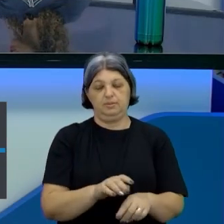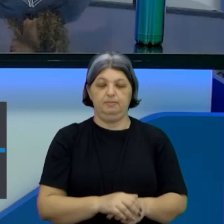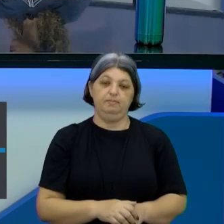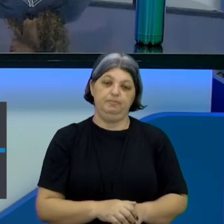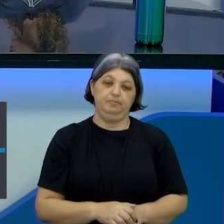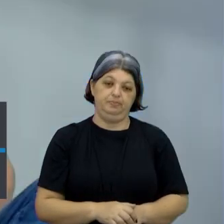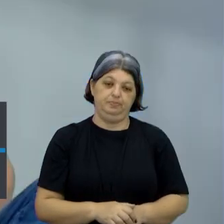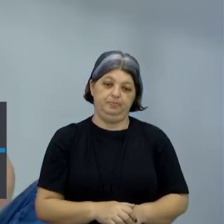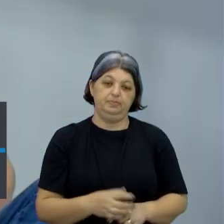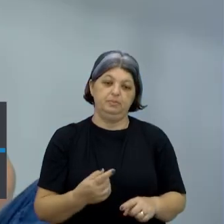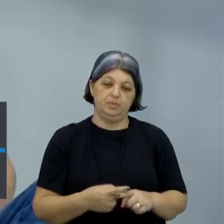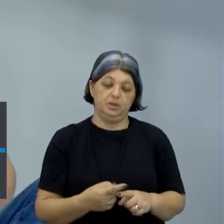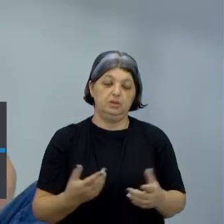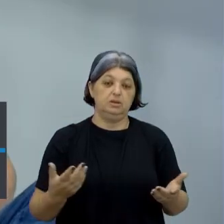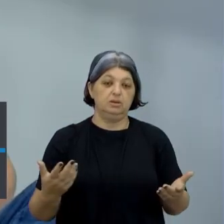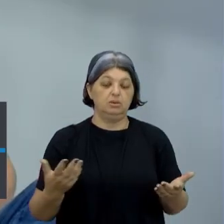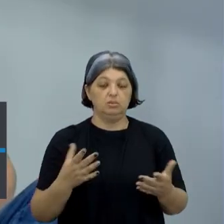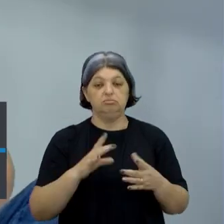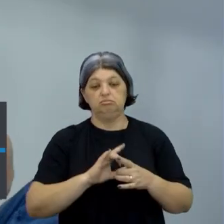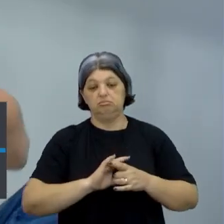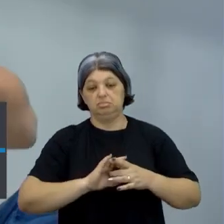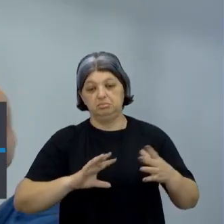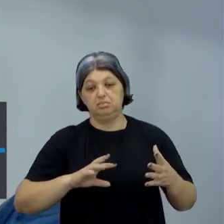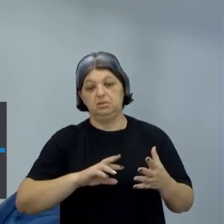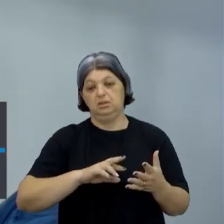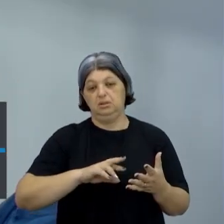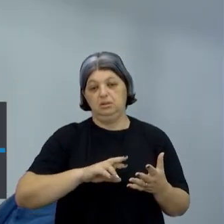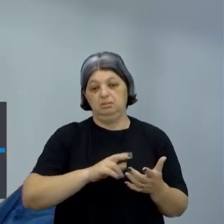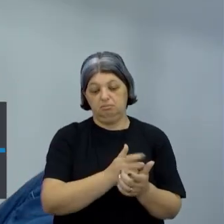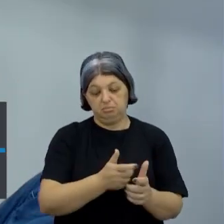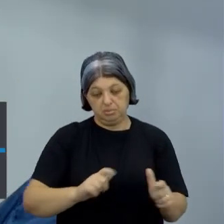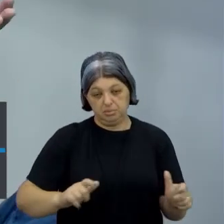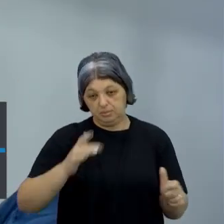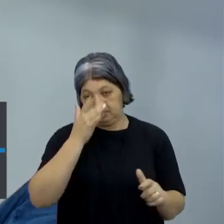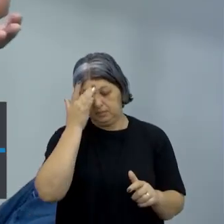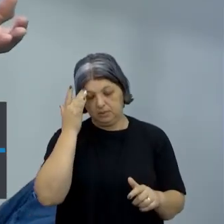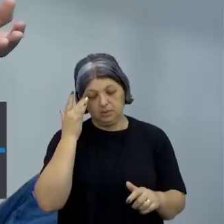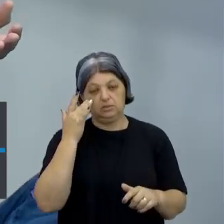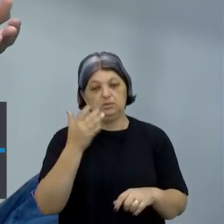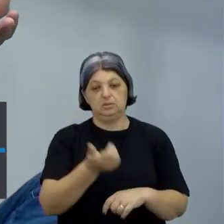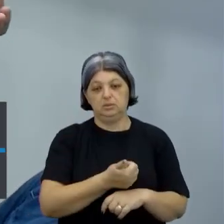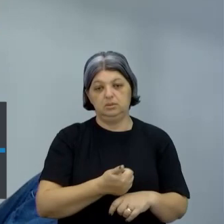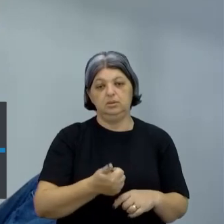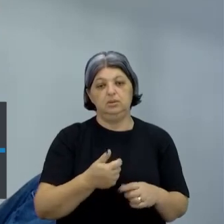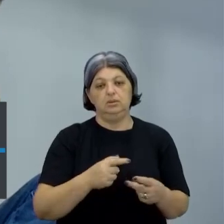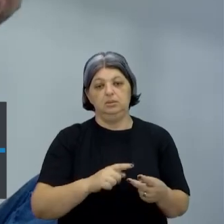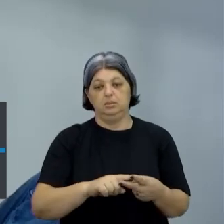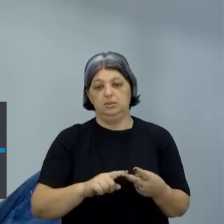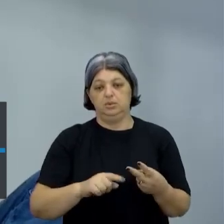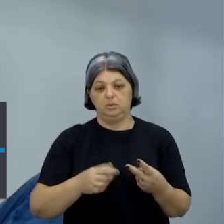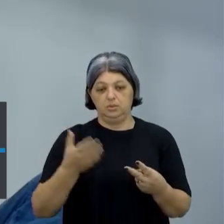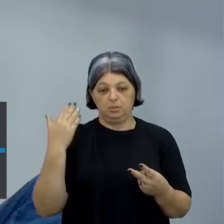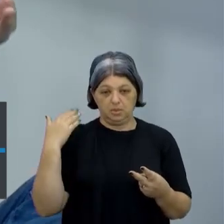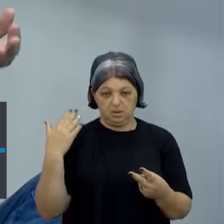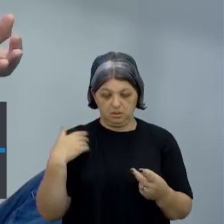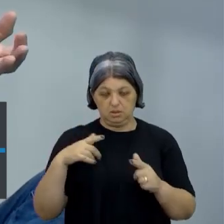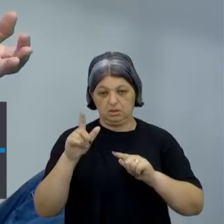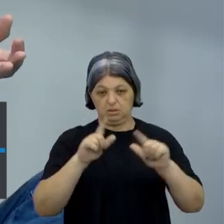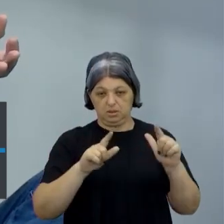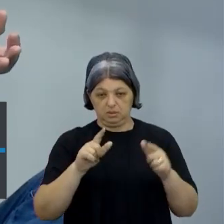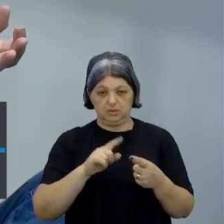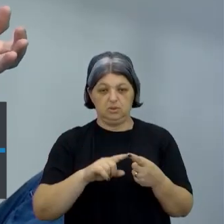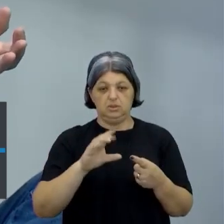obra disponível. Porque nesse tempo que essa lacuna entre CQC, Pânico, que foram os últimos programas que a gente pode falar que foram de